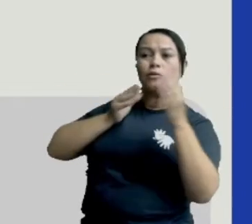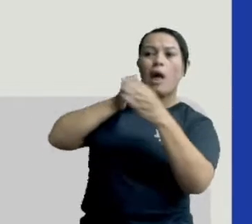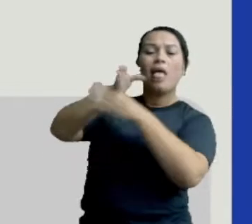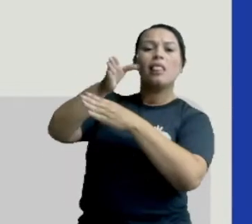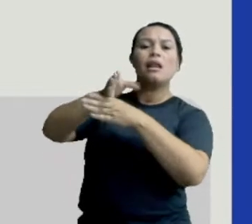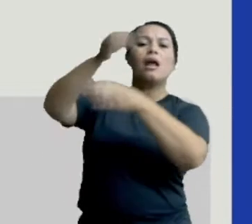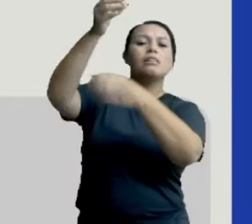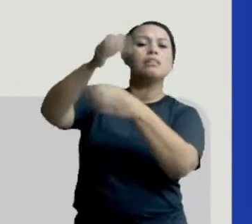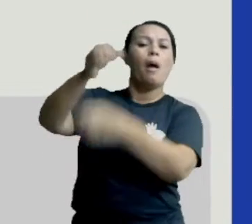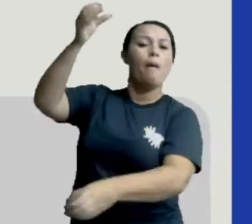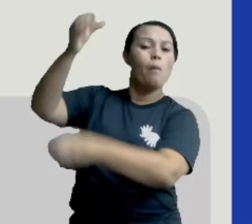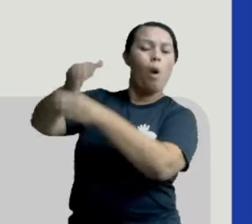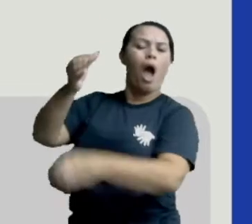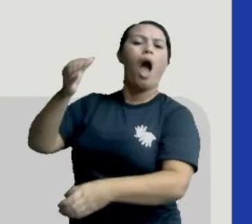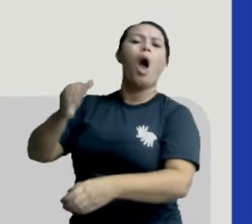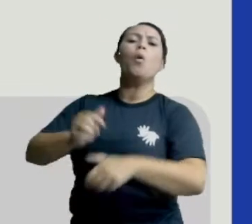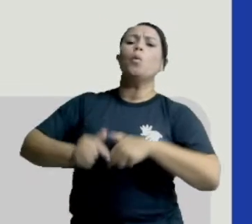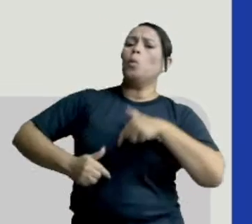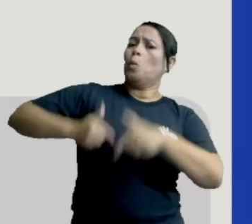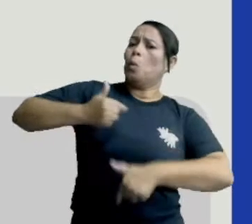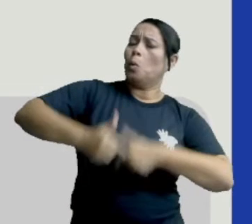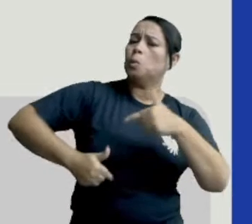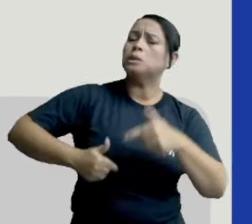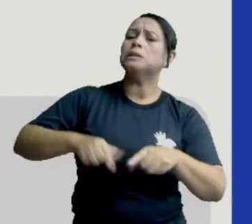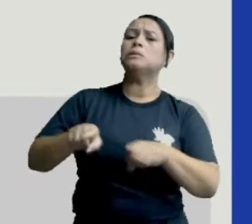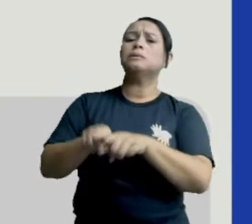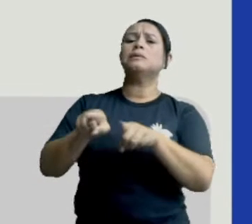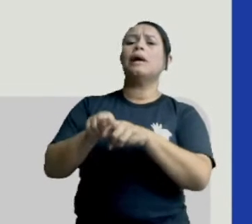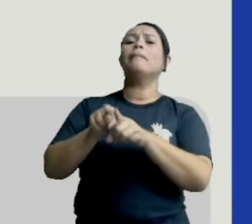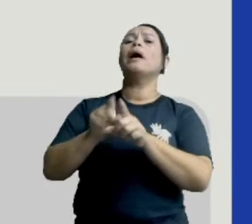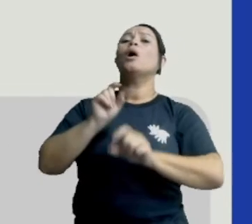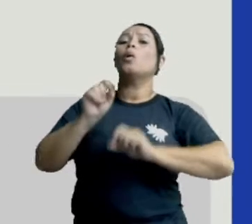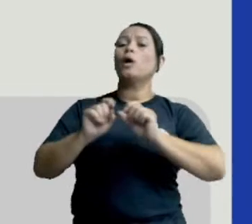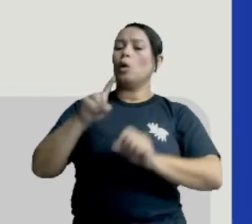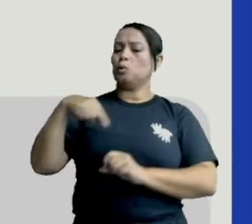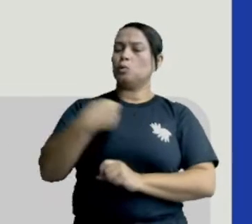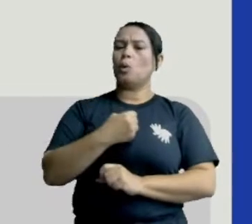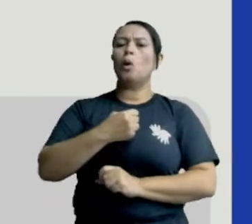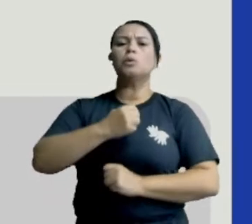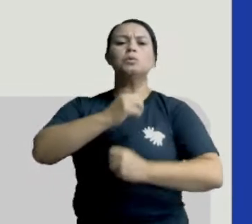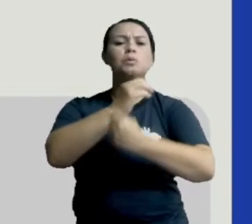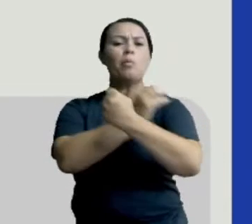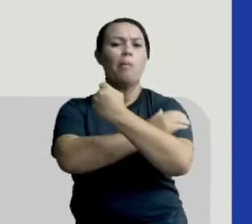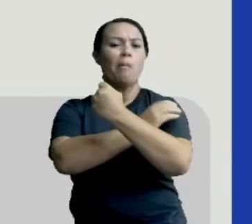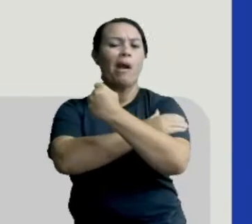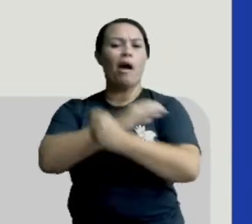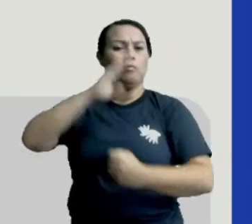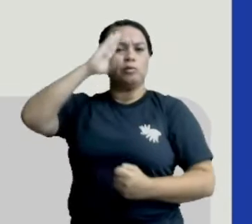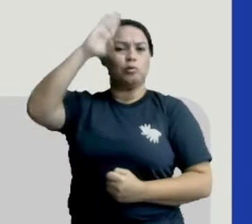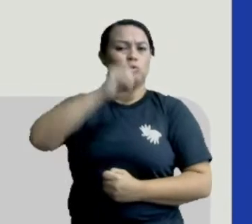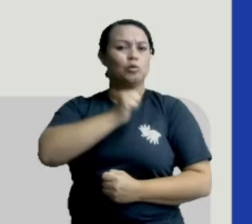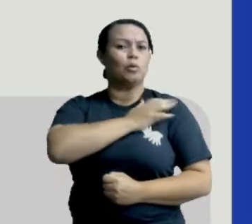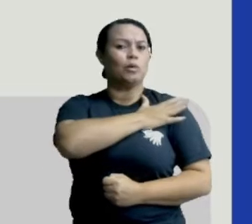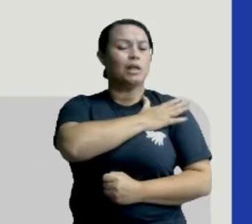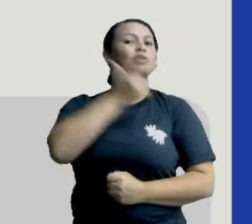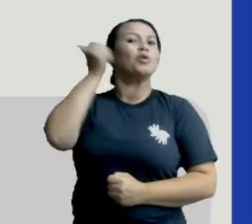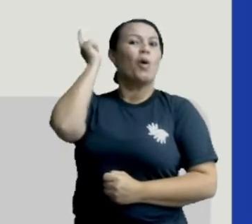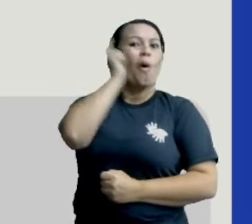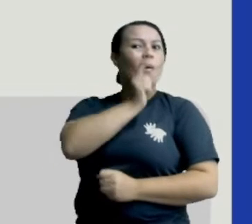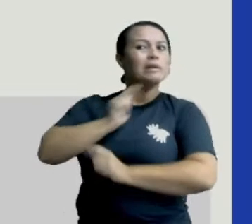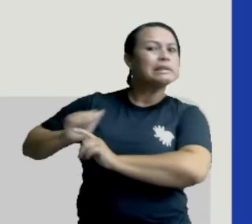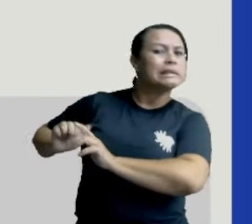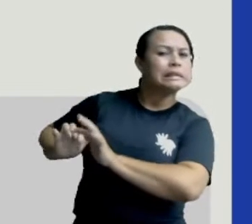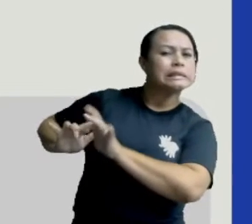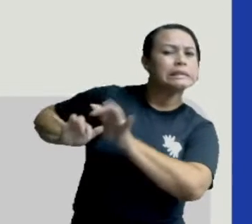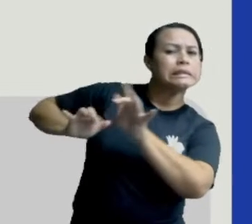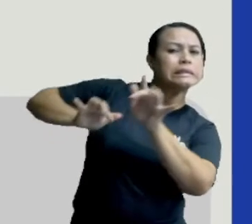tabocal. Resistindo e ludibriando os holandeses, nossos bravos soldados conseguiram atraí-los em direção